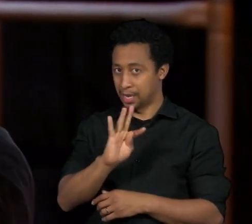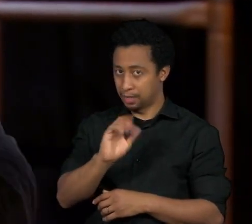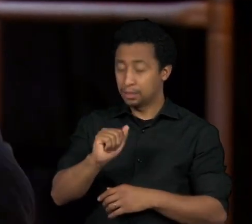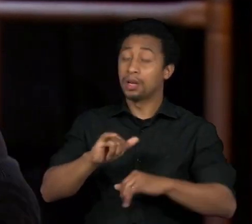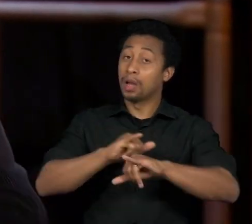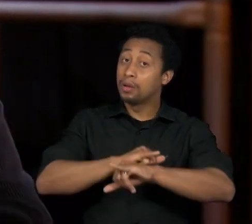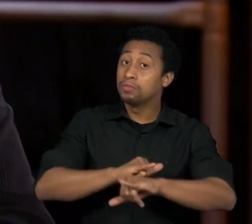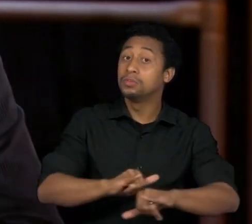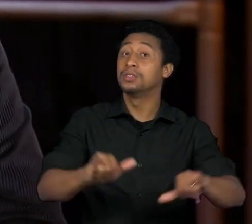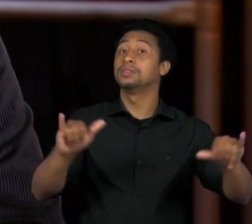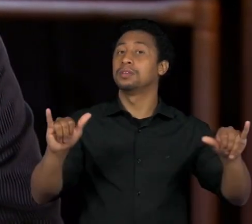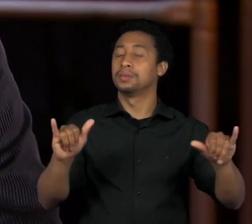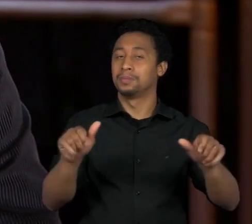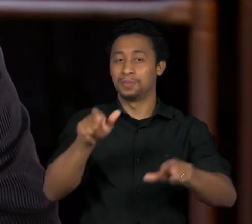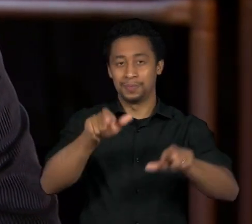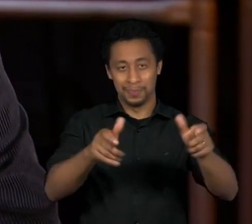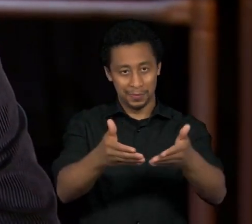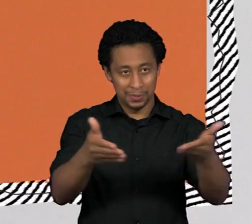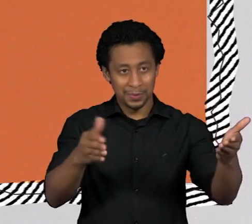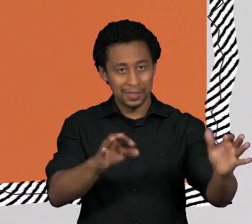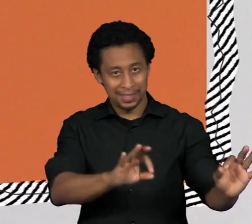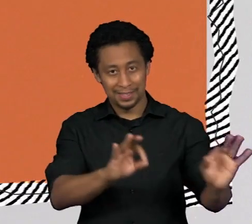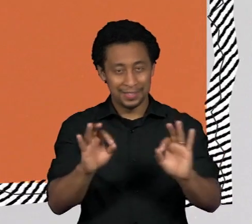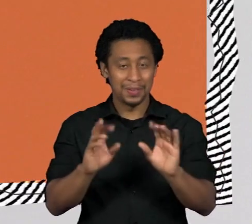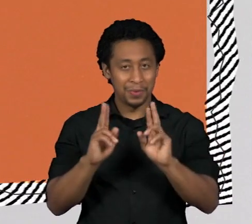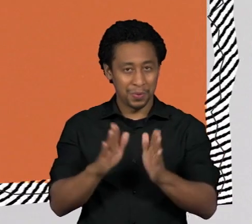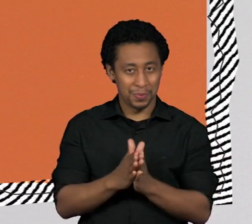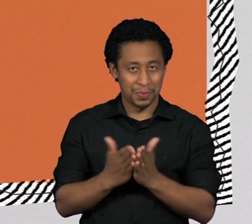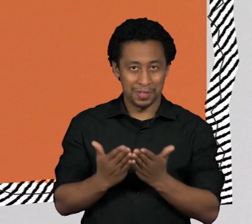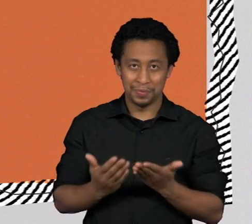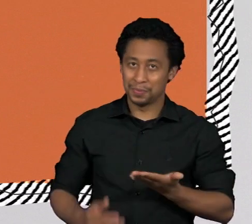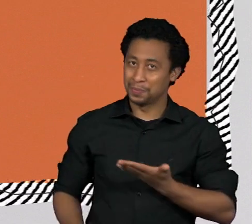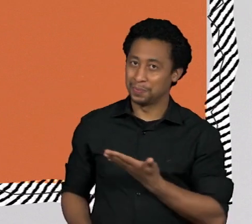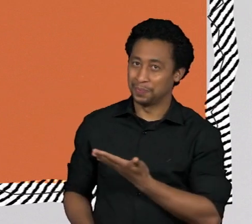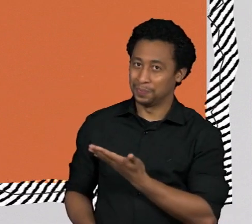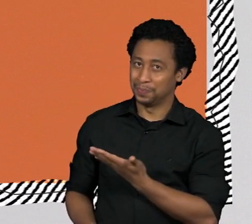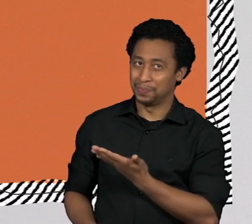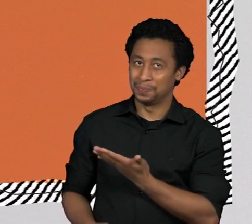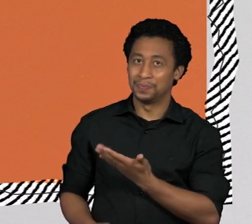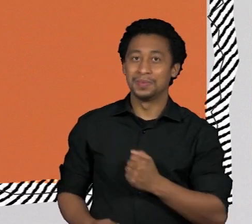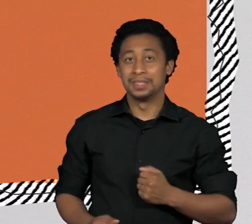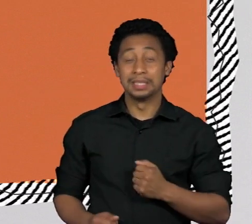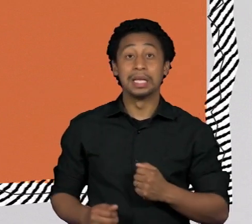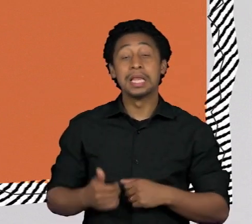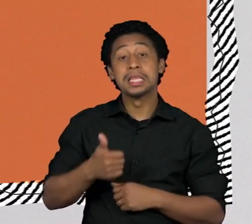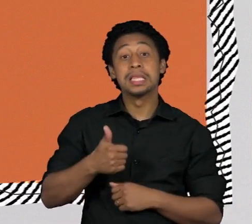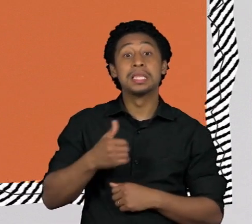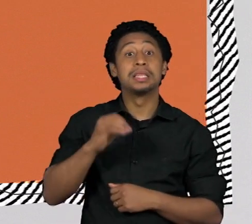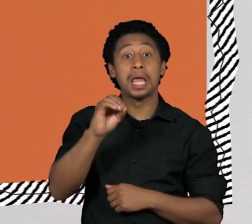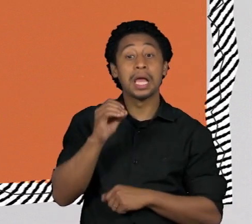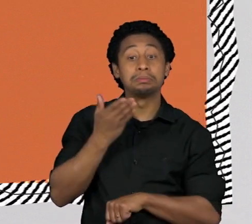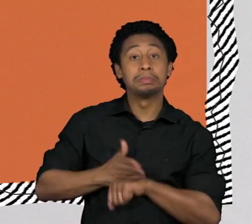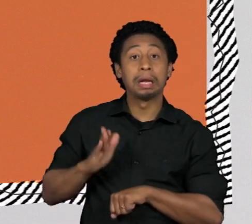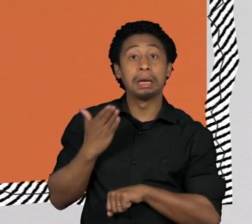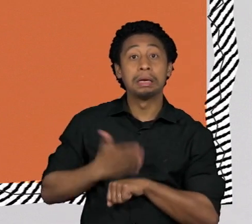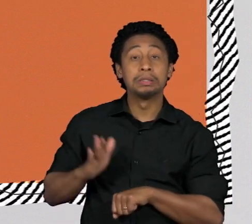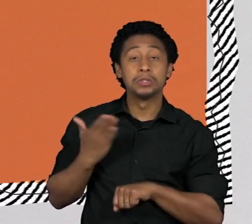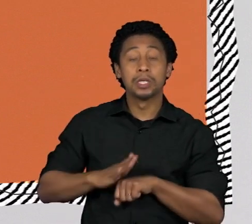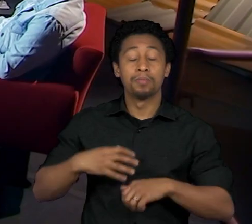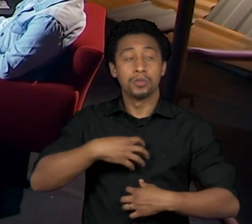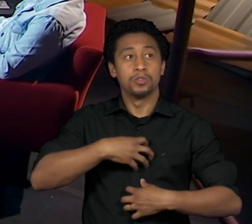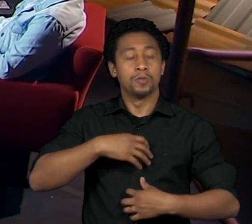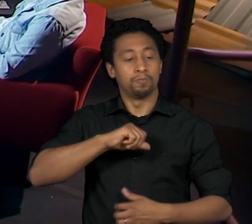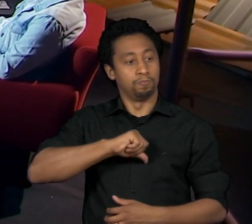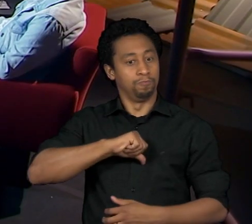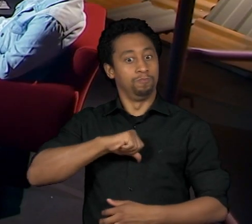que você dá neste livro, Sonho Manifesto, 10 exercícios urgentes de otimismo